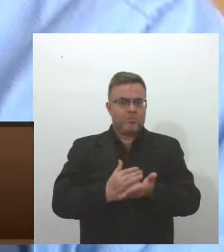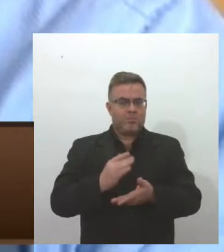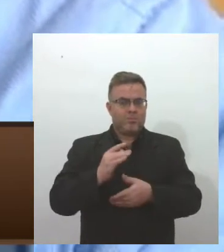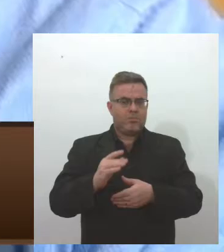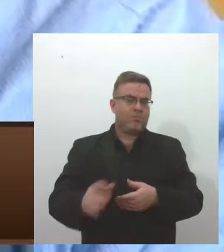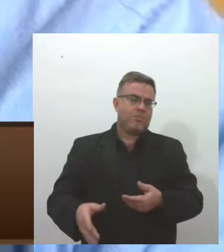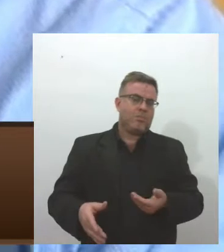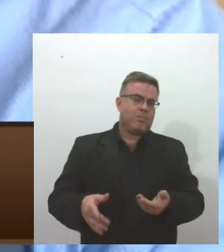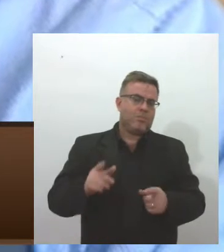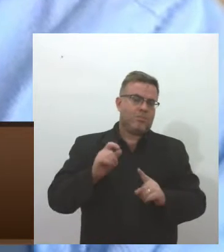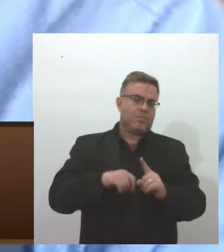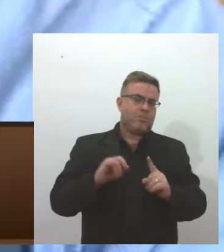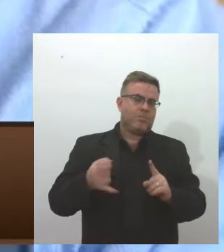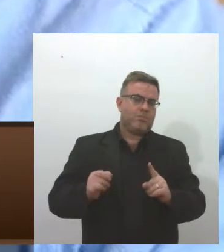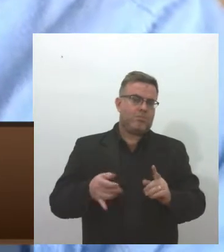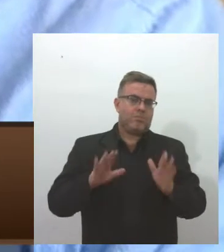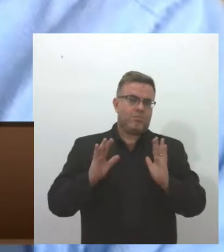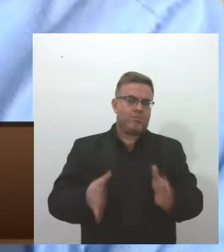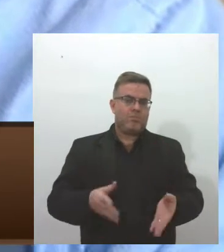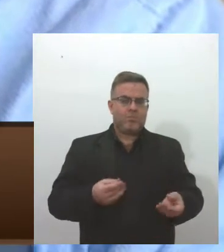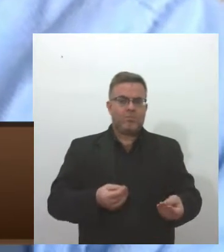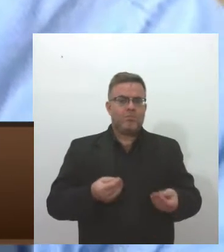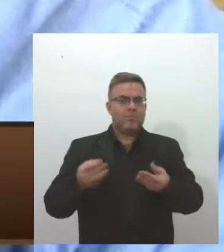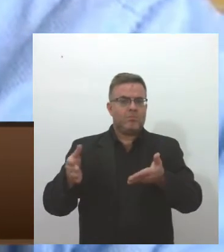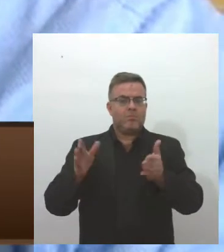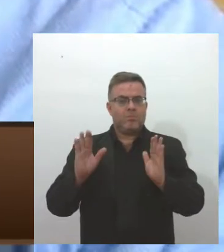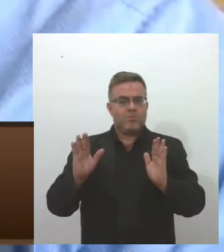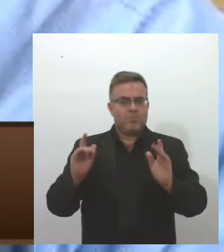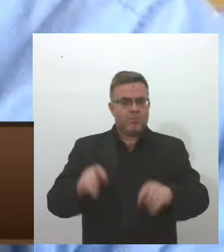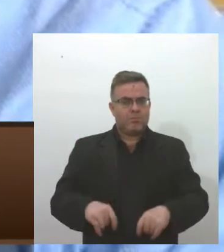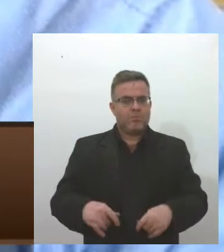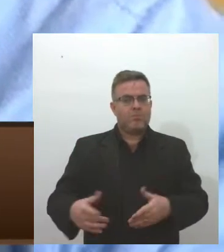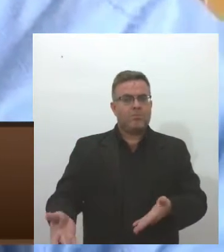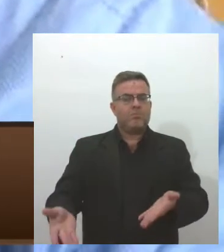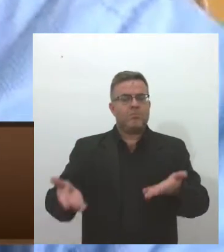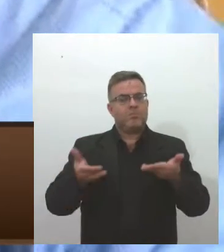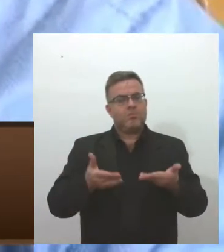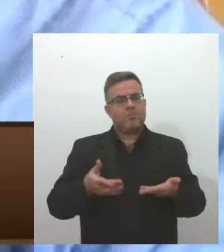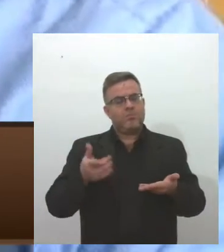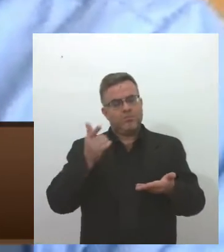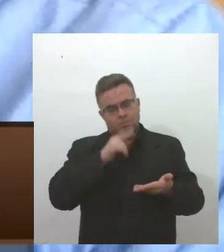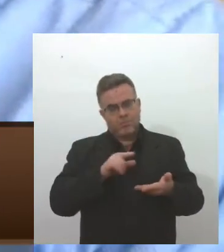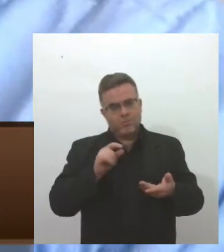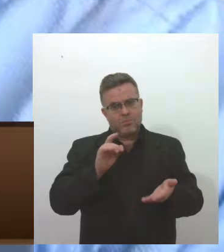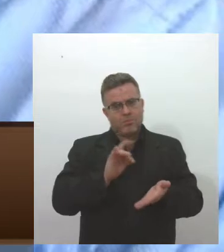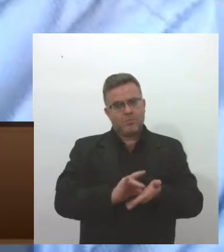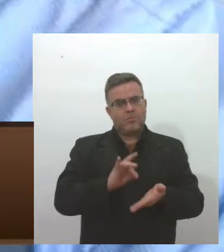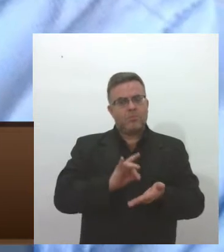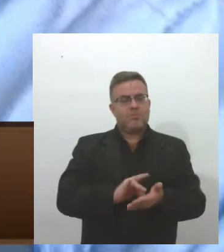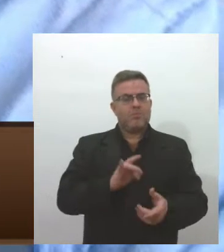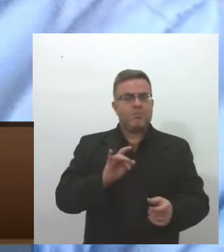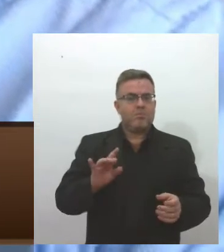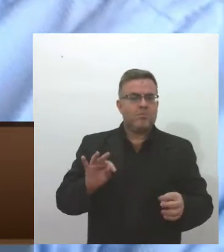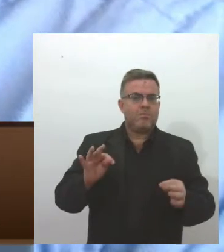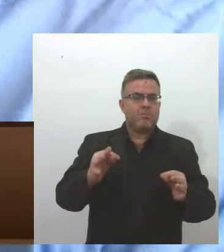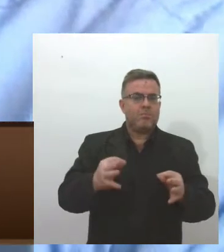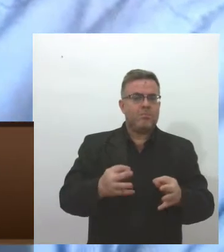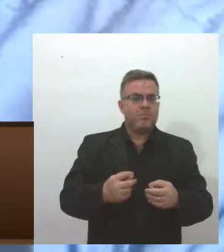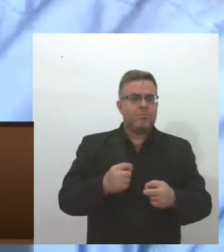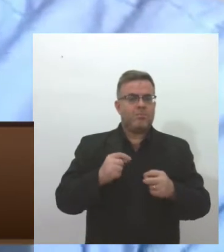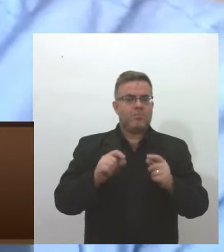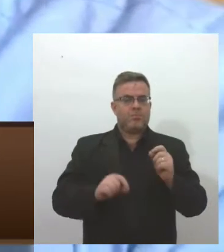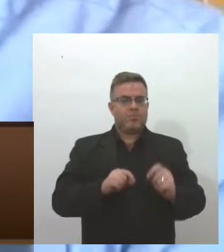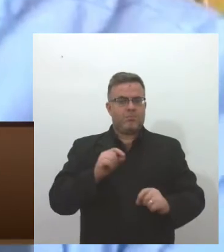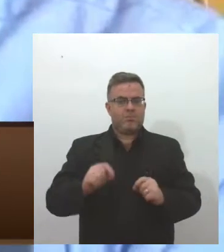já podemos estar aí com o equipamento completo para que possamos receber eventos de grande porte. Então, tudo isso, ele vem